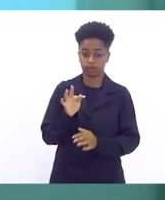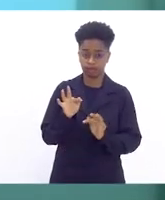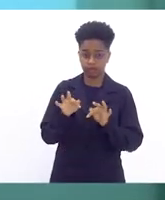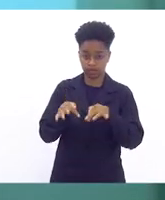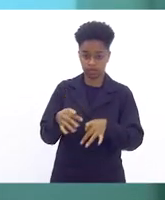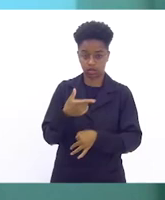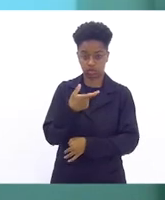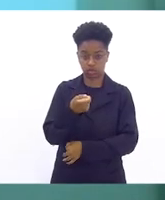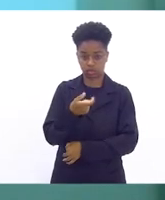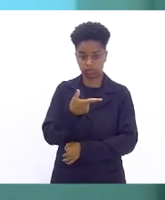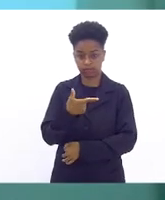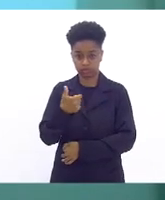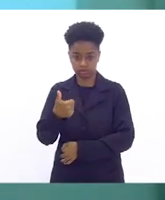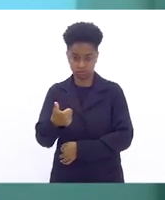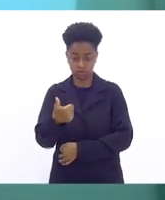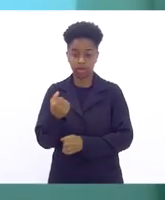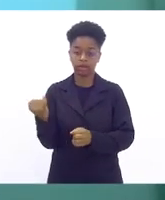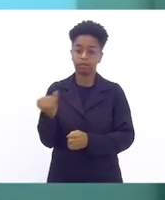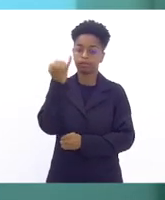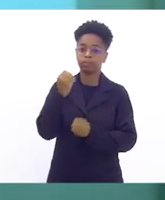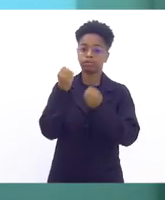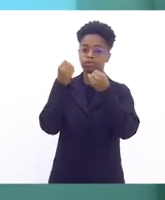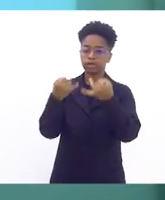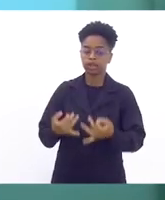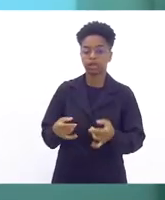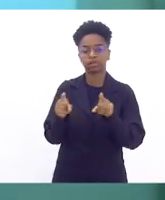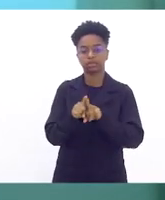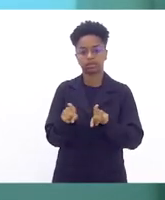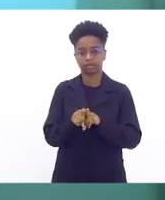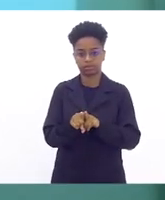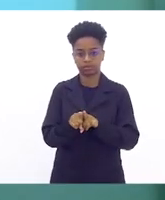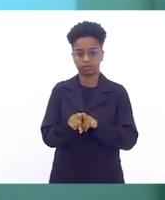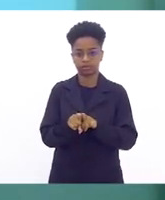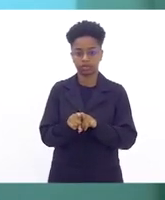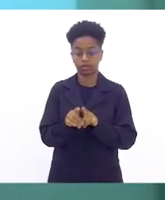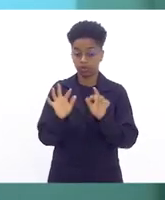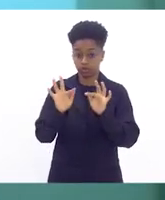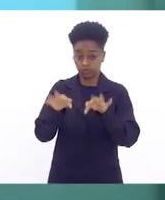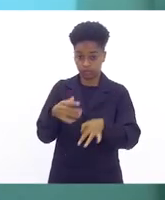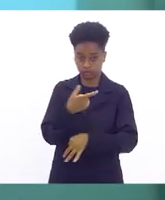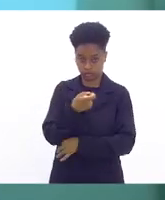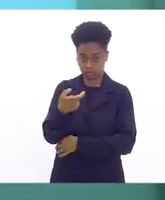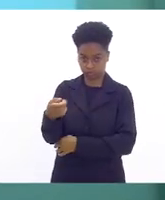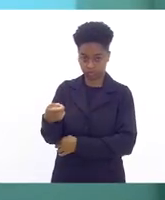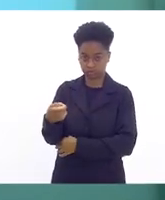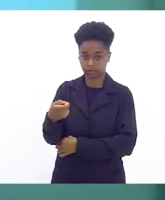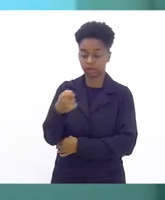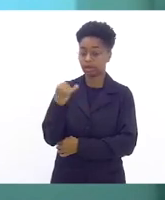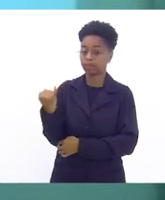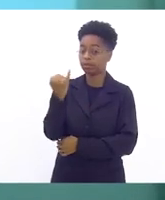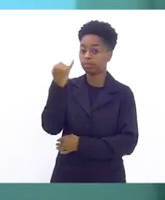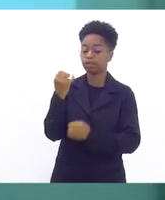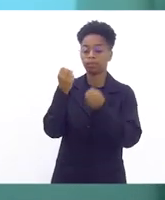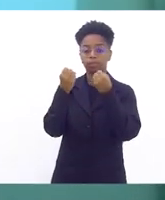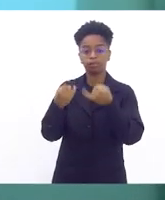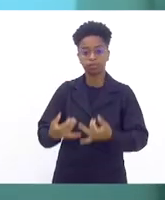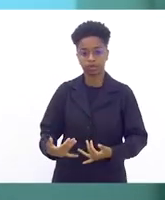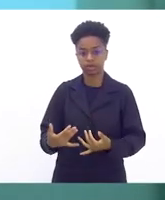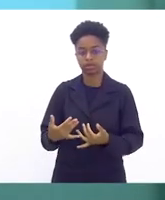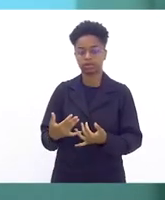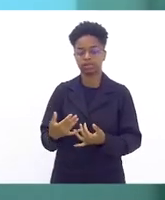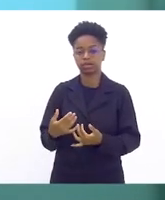de 2021 era importante ressaltar é no fim de 2020 é importante ressaltar que